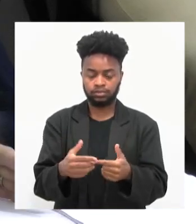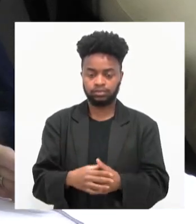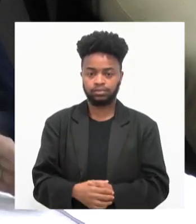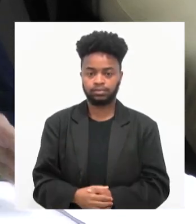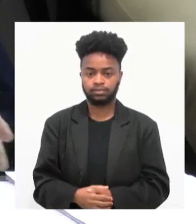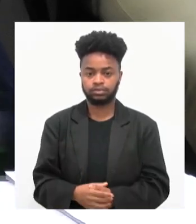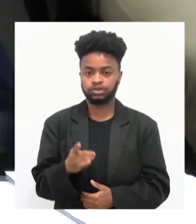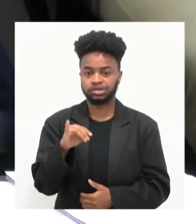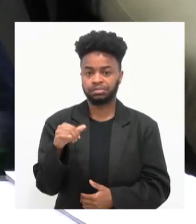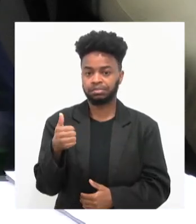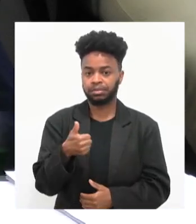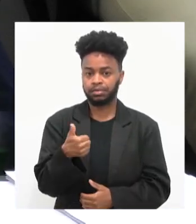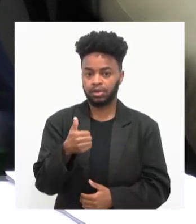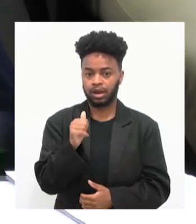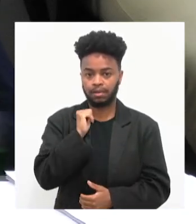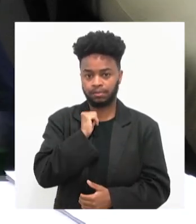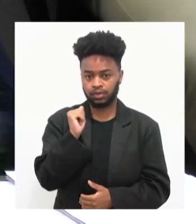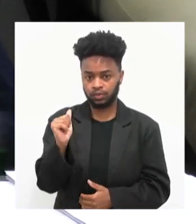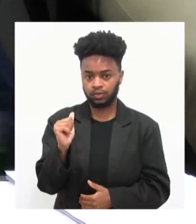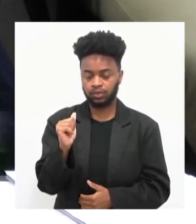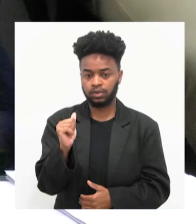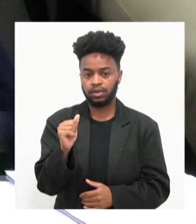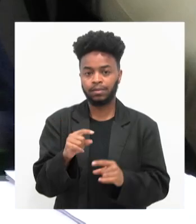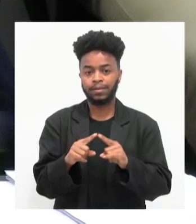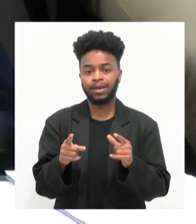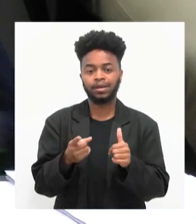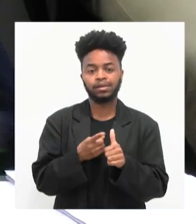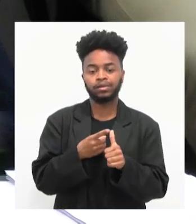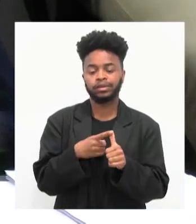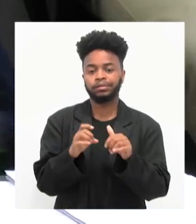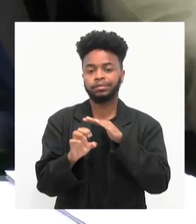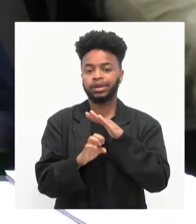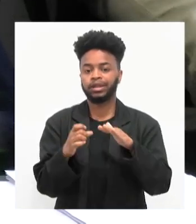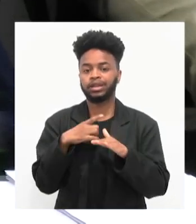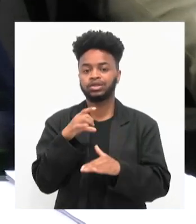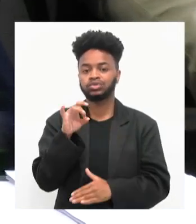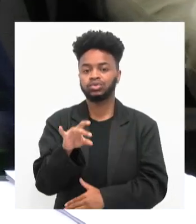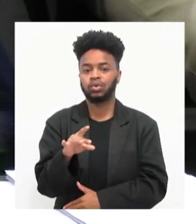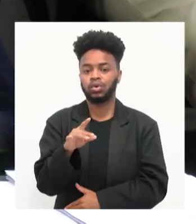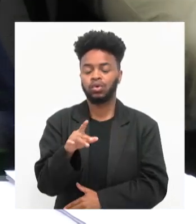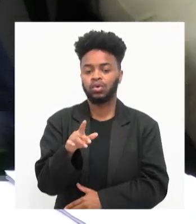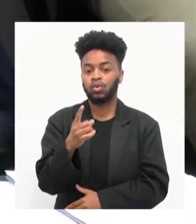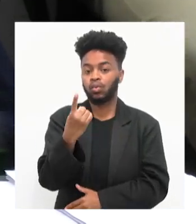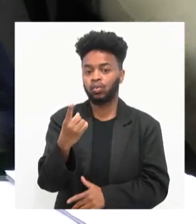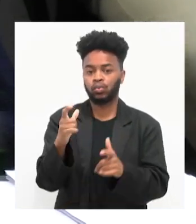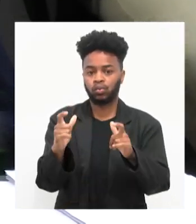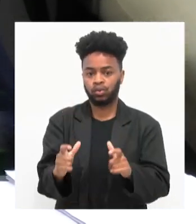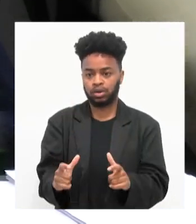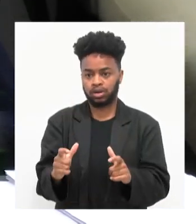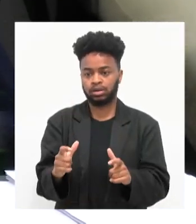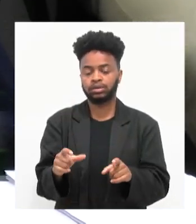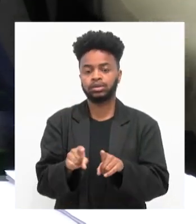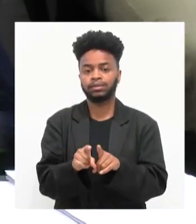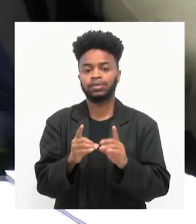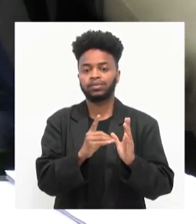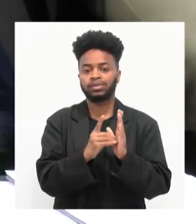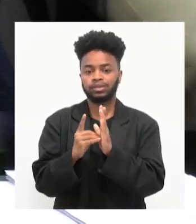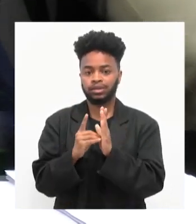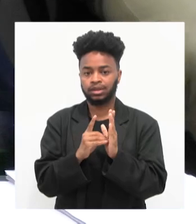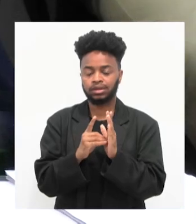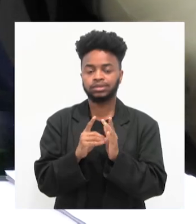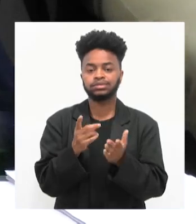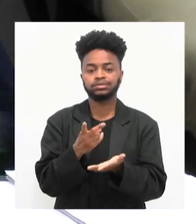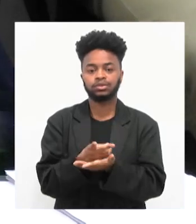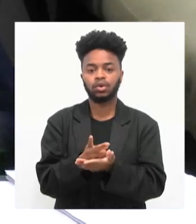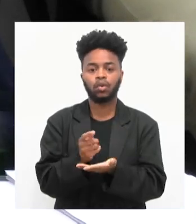dia 1º de abril, antes a empresa só tinha um pátio, o pátio Vargem Grande, e o DETRO vem constantemente obrigando